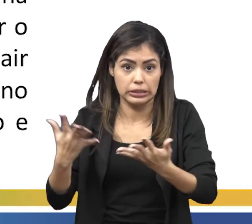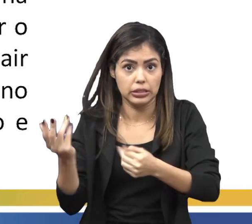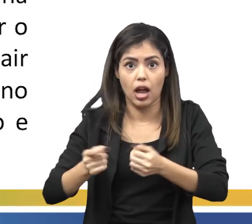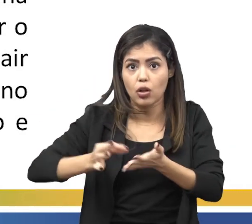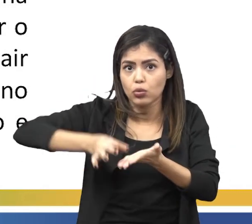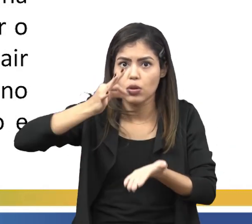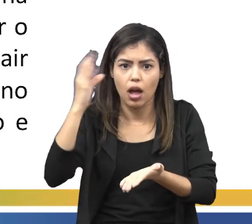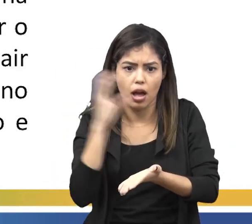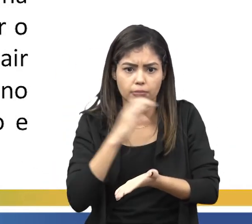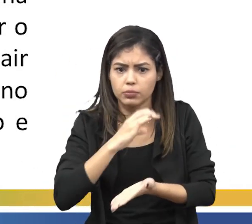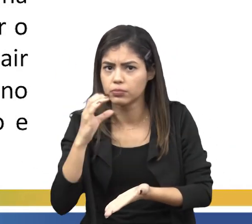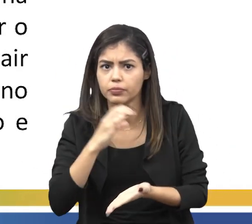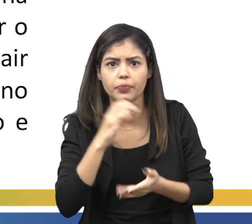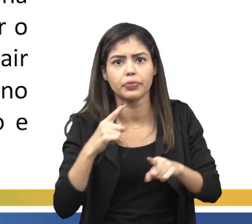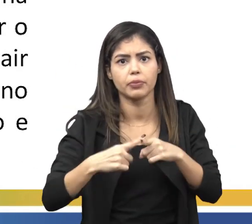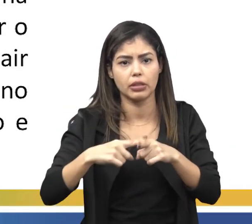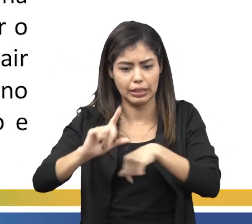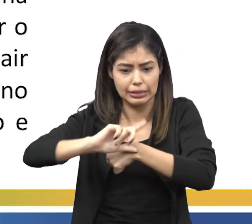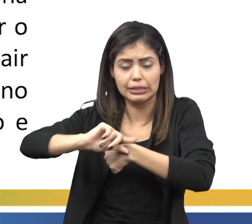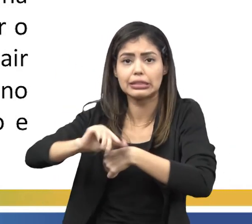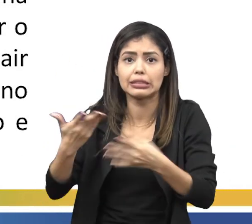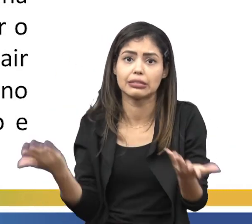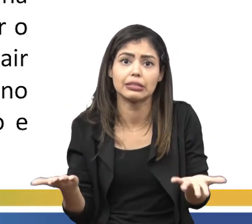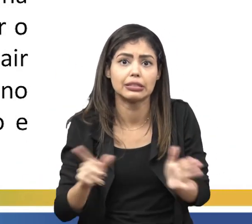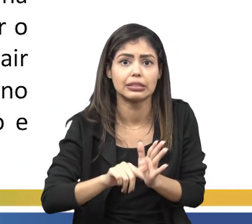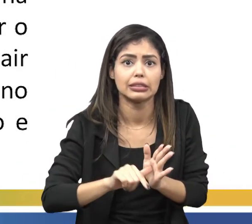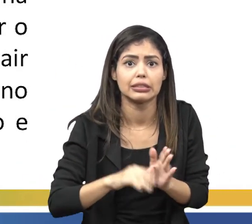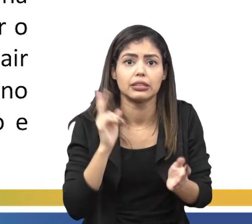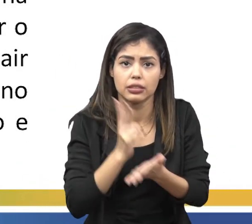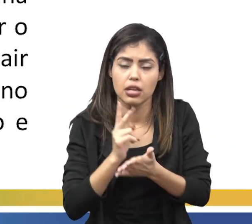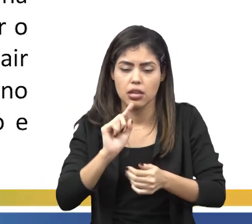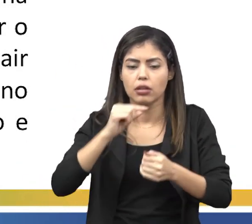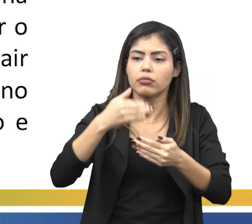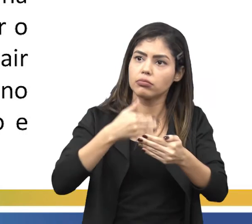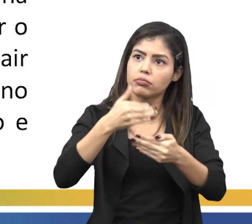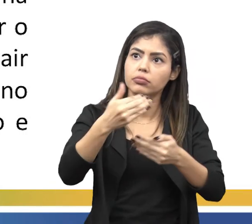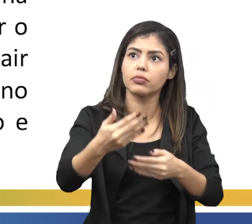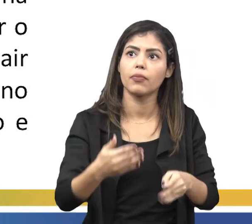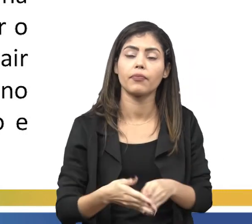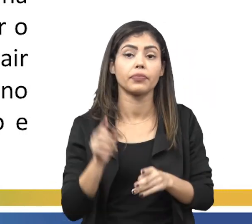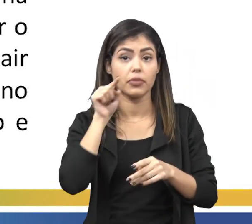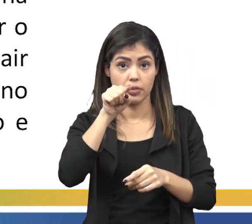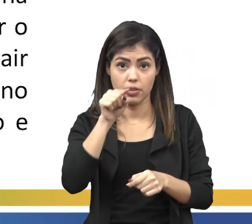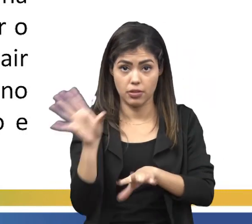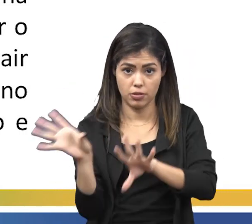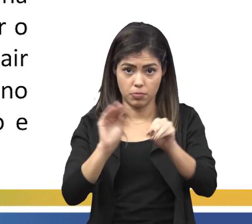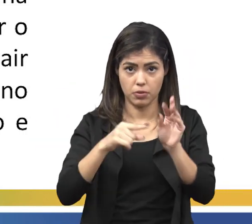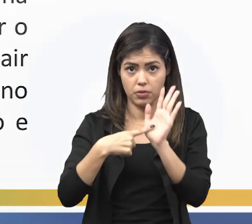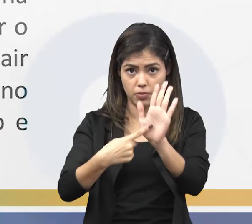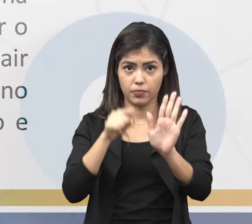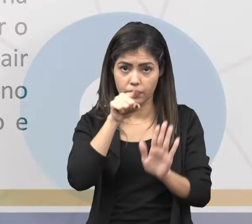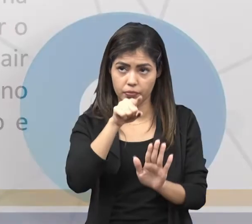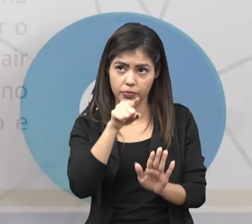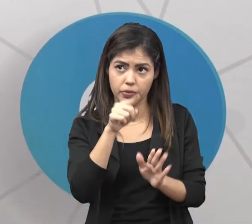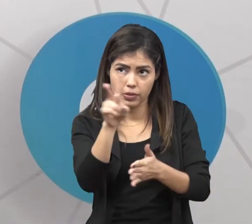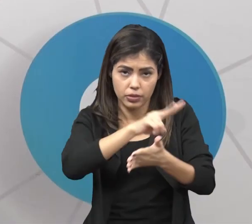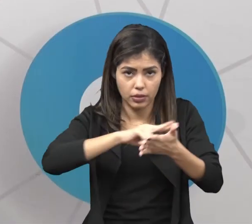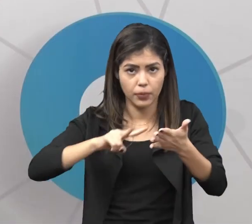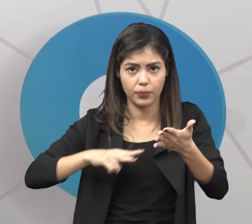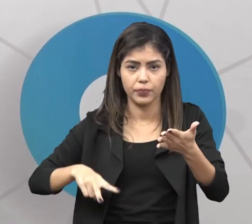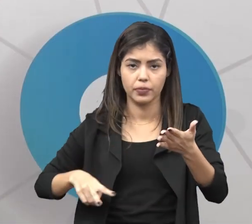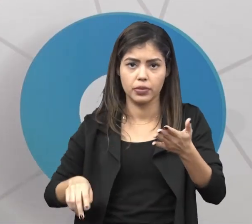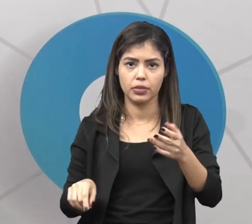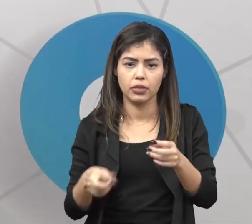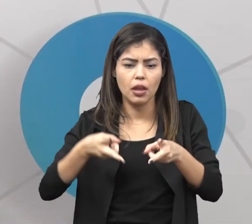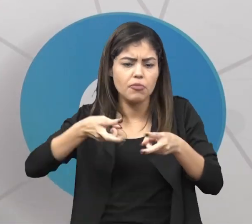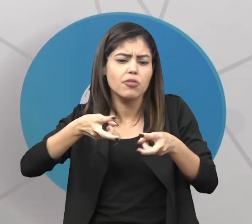tomar café correndo, porque está atrasado, e assim por diante. Eu quero deixar aqui para que vocês leiam e